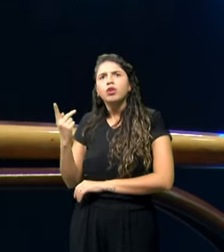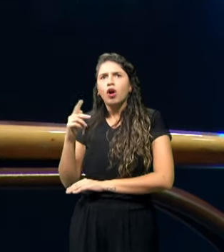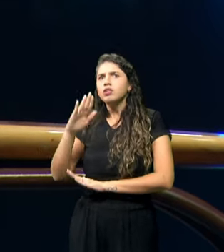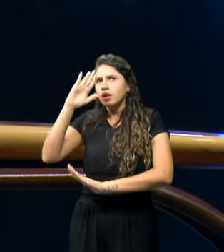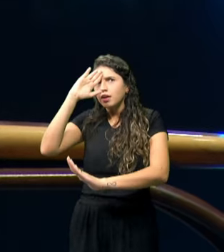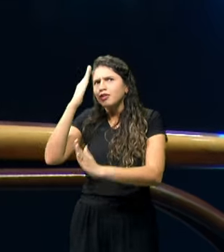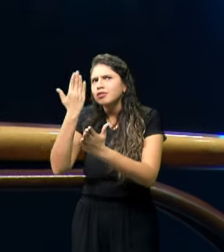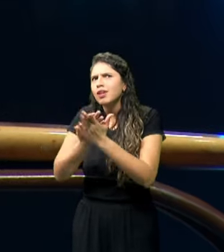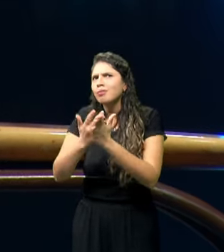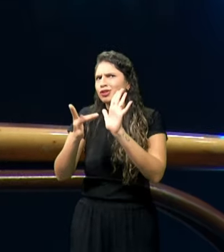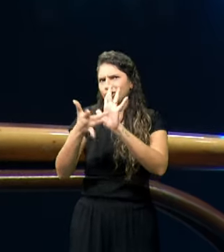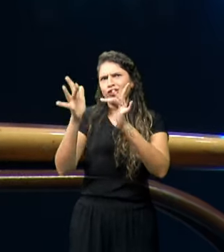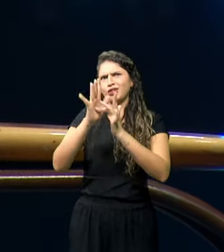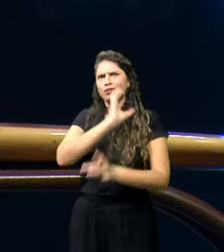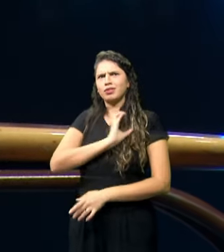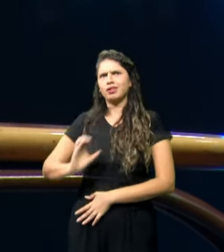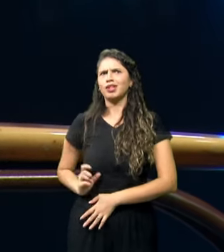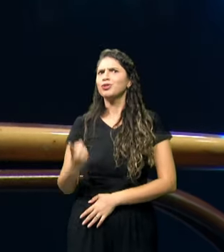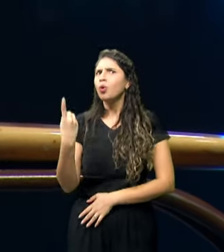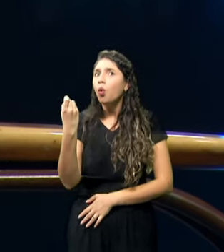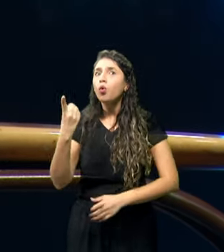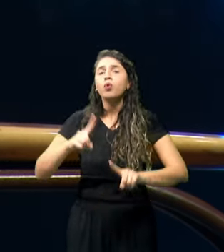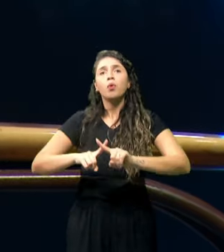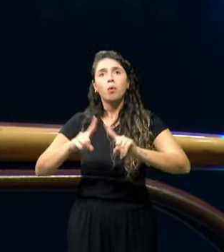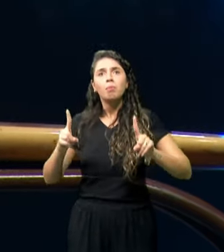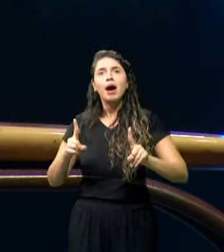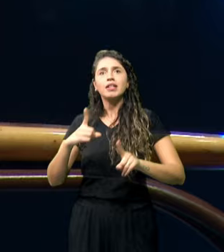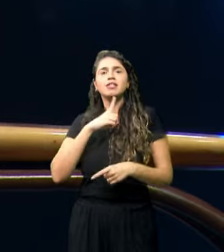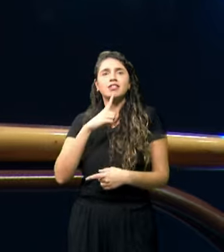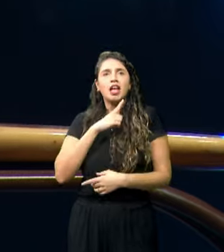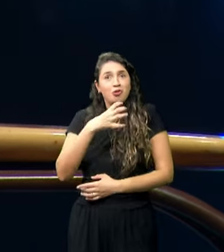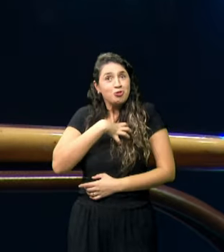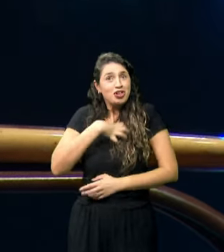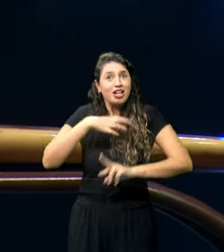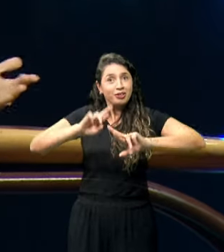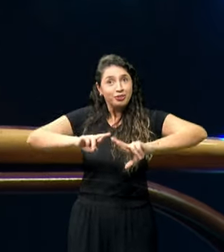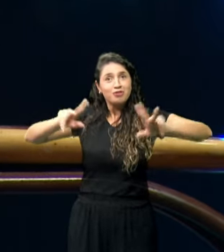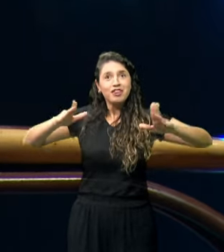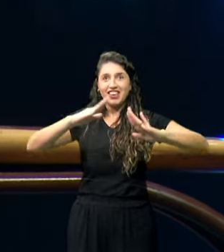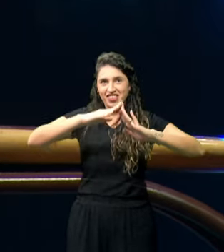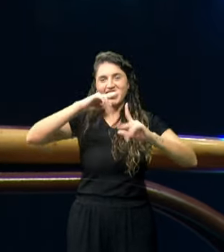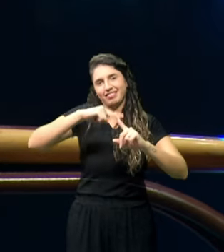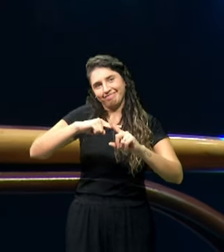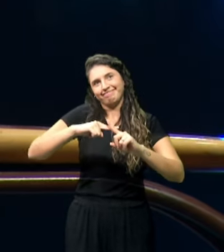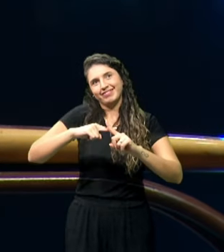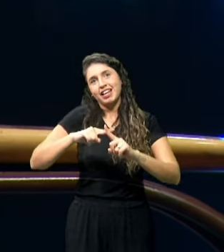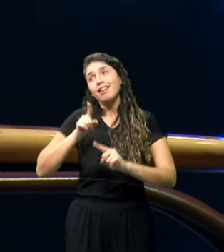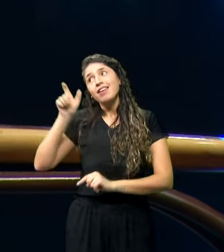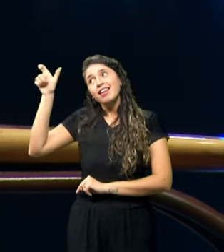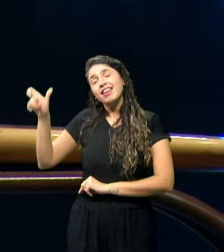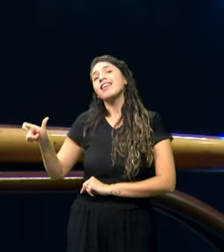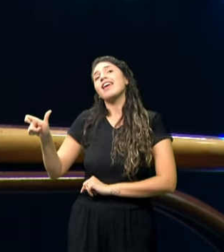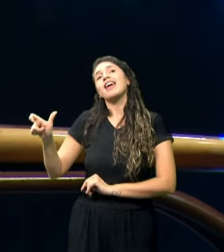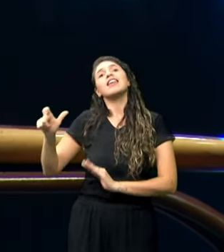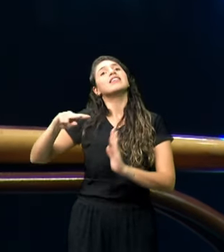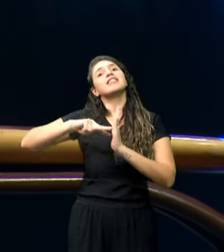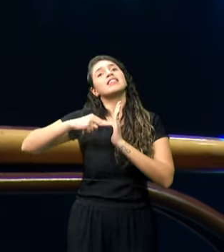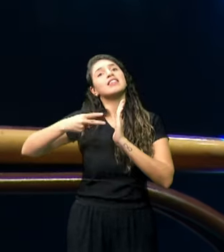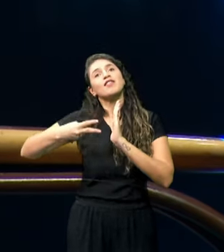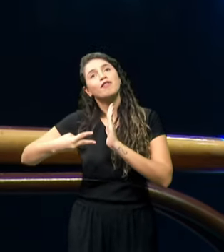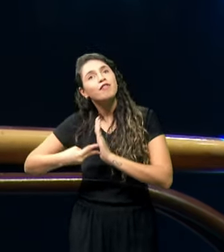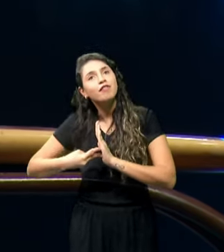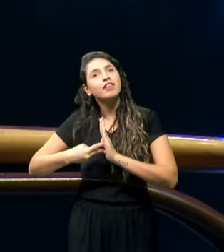outra, e ele, como um pai nessa nação, ele tem sempre esse coração de provocar esses momentos de unidade. Eu